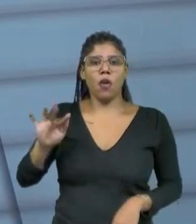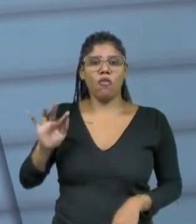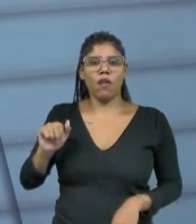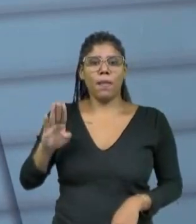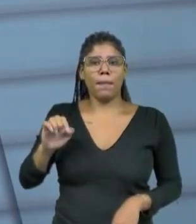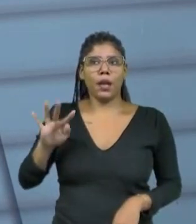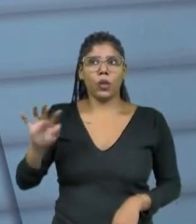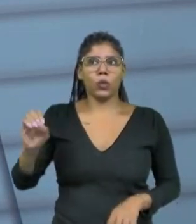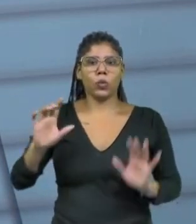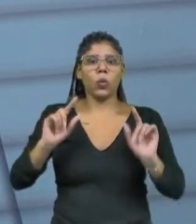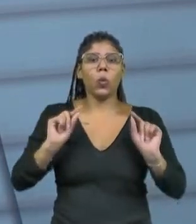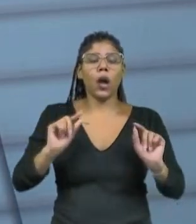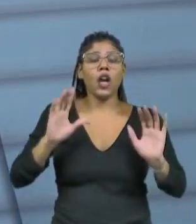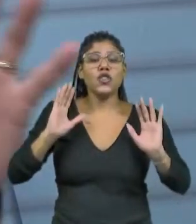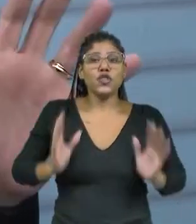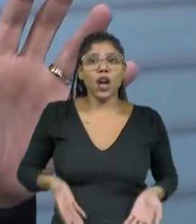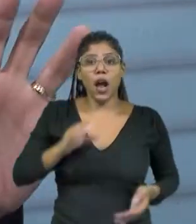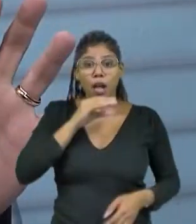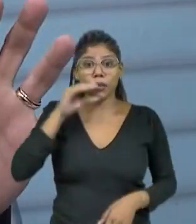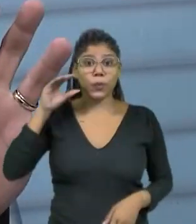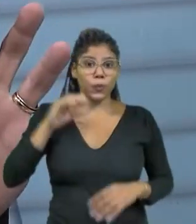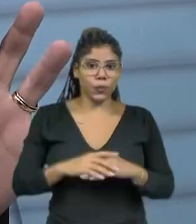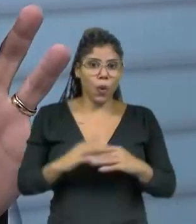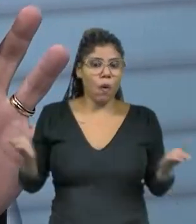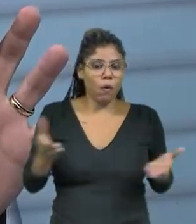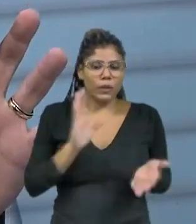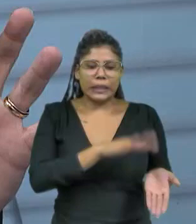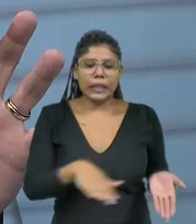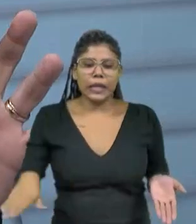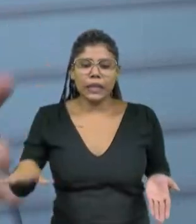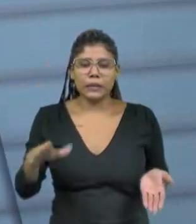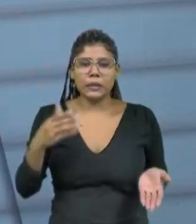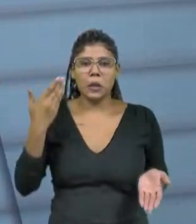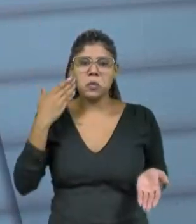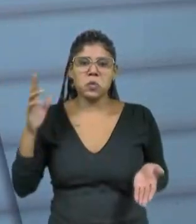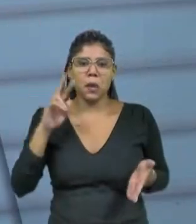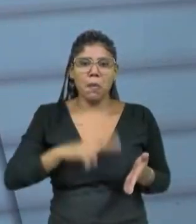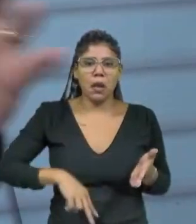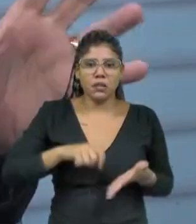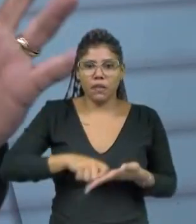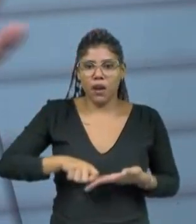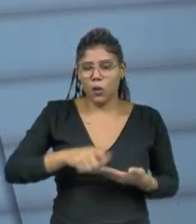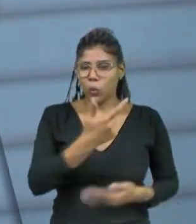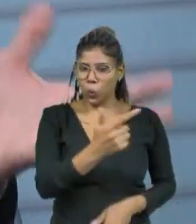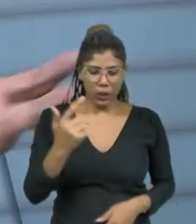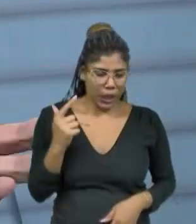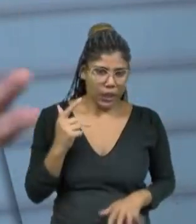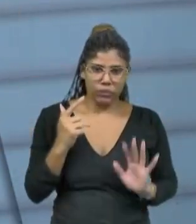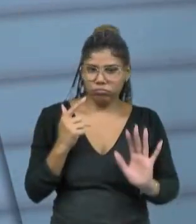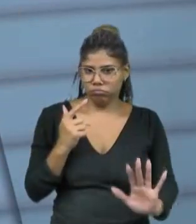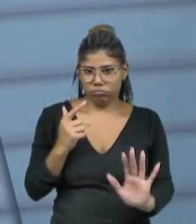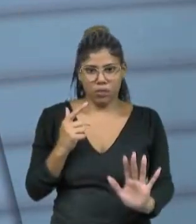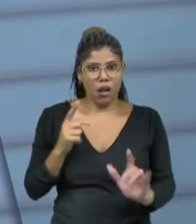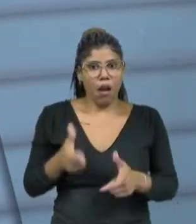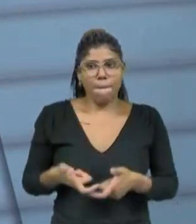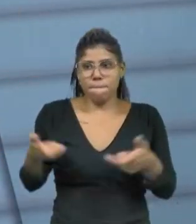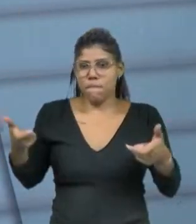adultos, certo? Ou seja, hoje você praticamente não tem criança analfabeta, a não ser... Graças a Deus. É, então